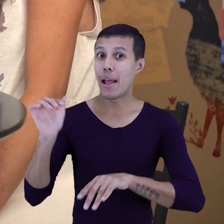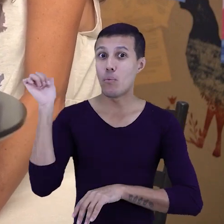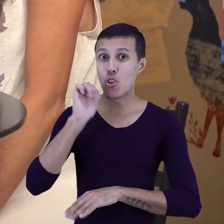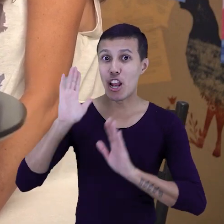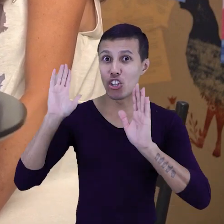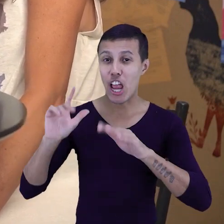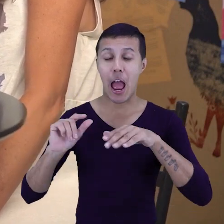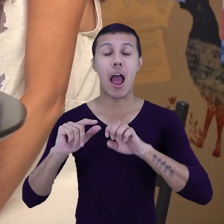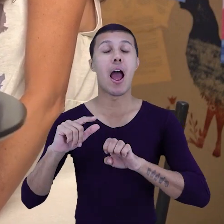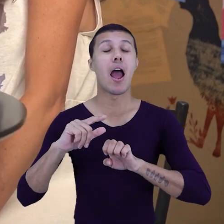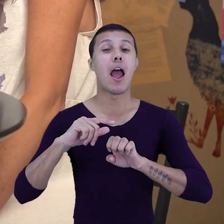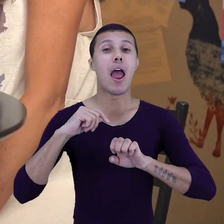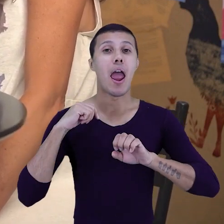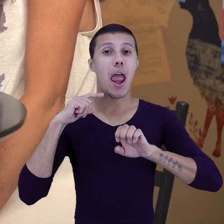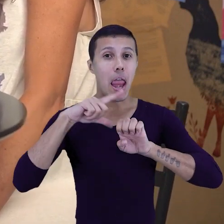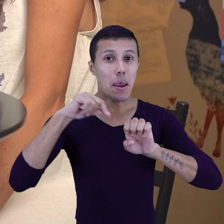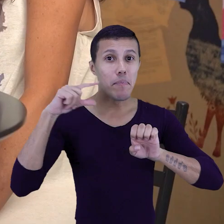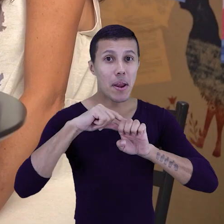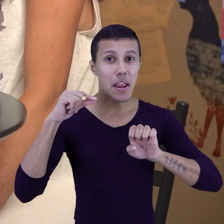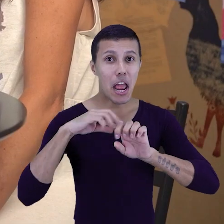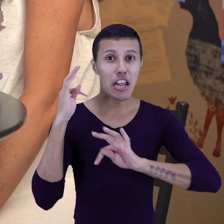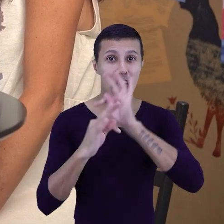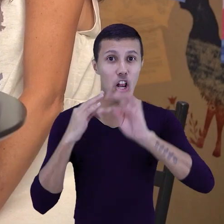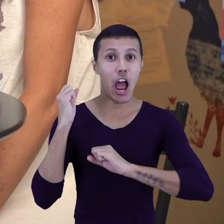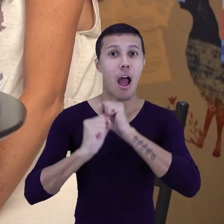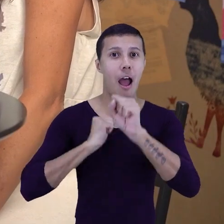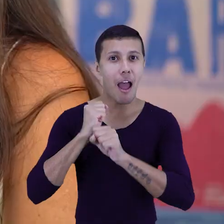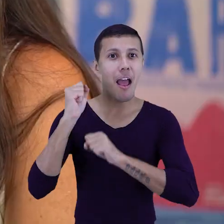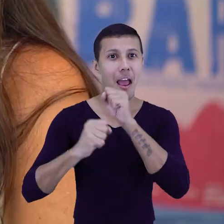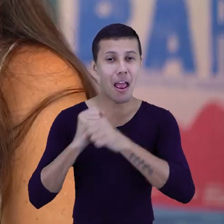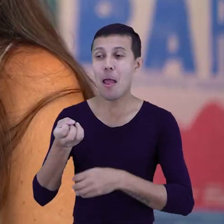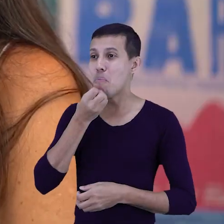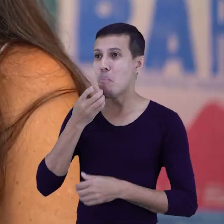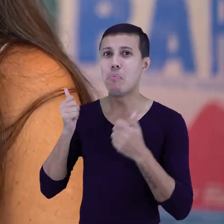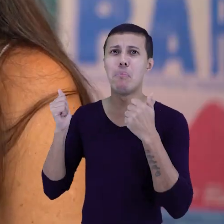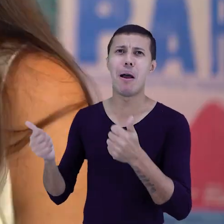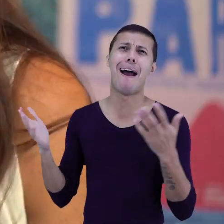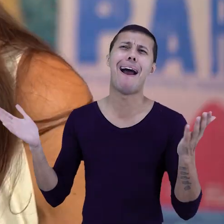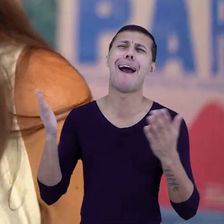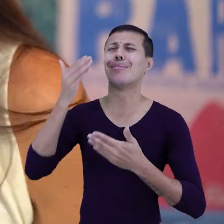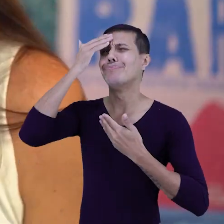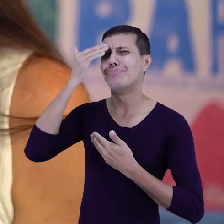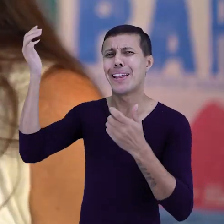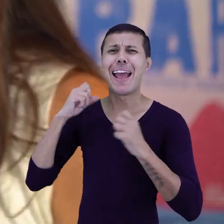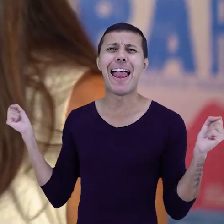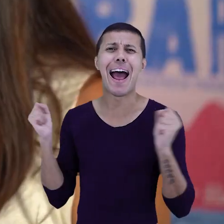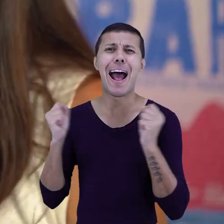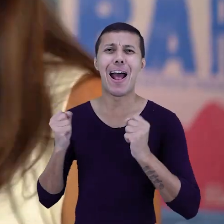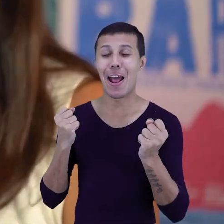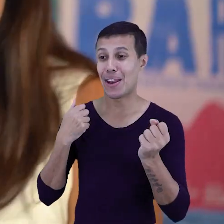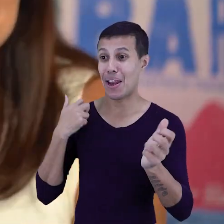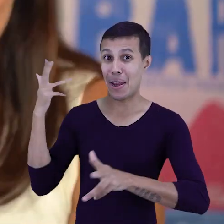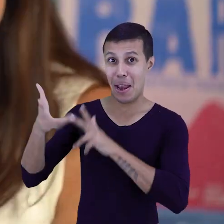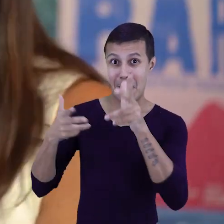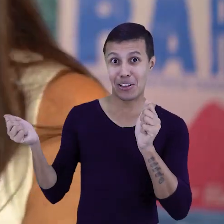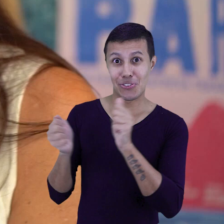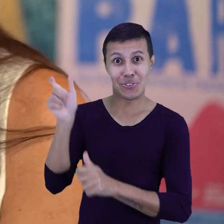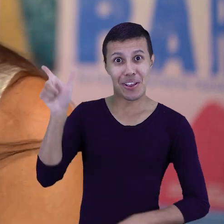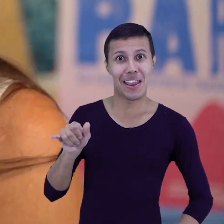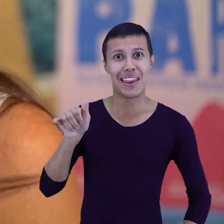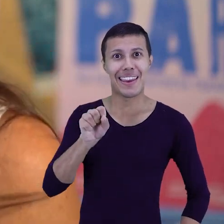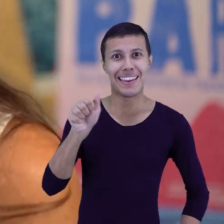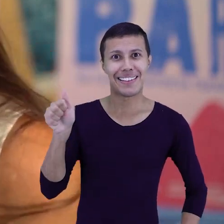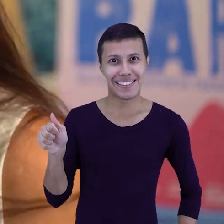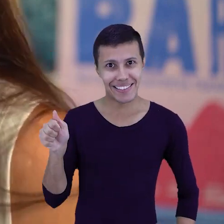caminhando para empreenderem com mais tecnologia a cada ano que passa. Muito bom. Ai, obrigada, adorei. Esse foi o papo com